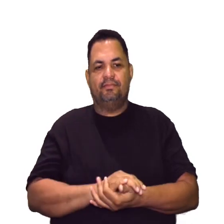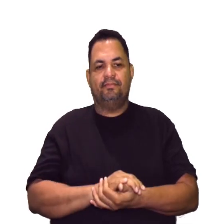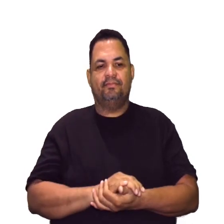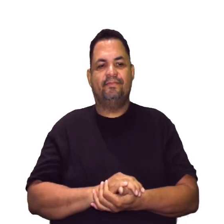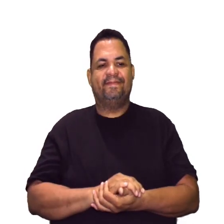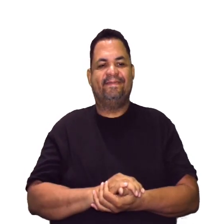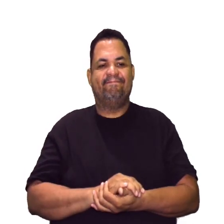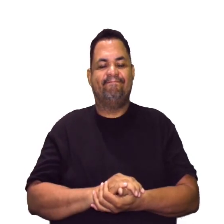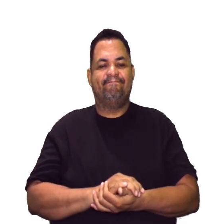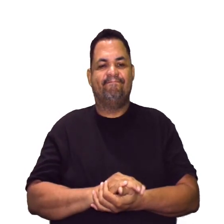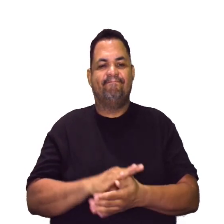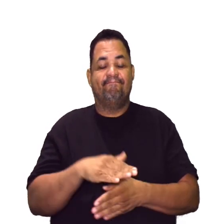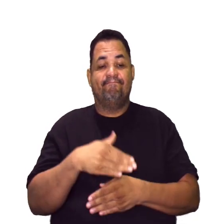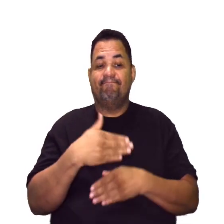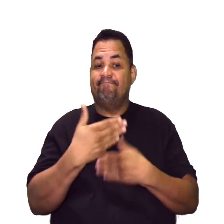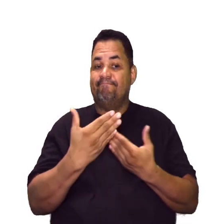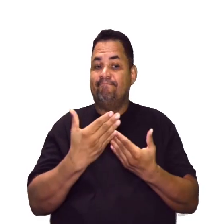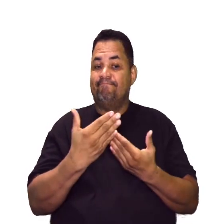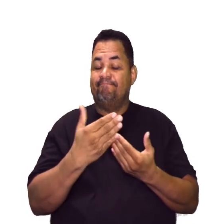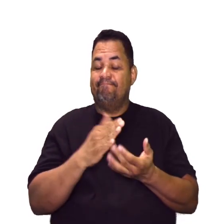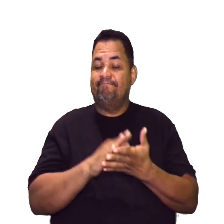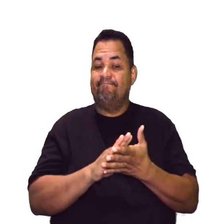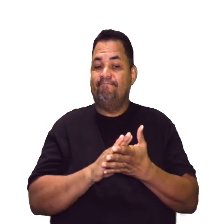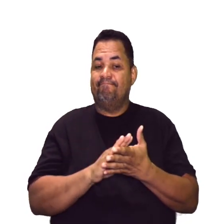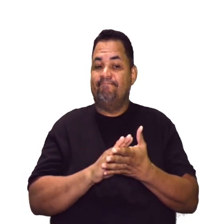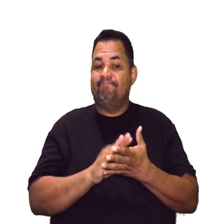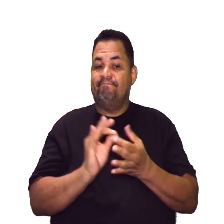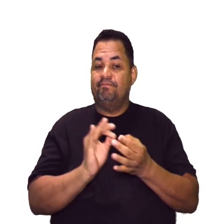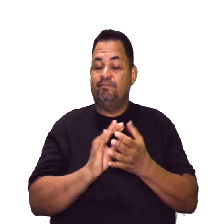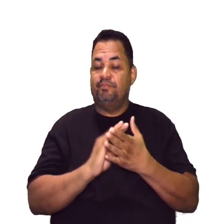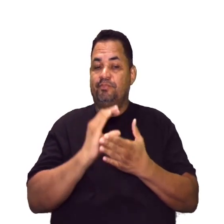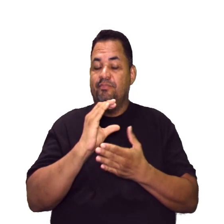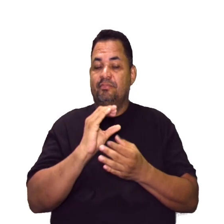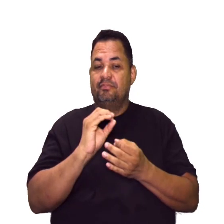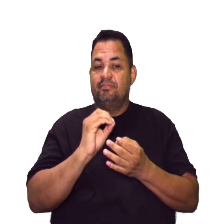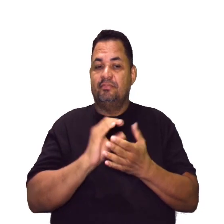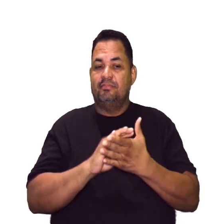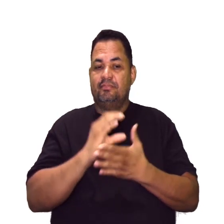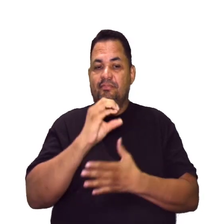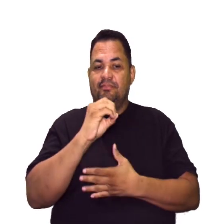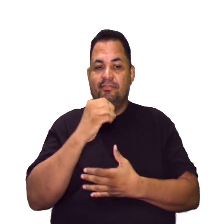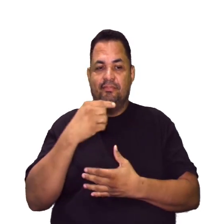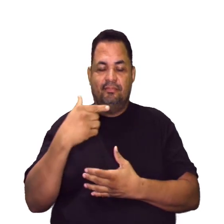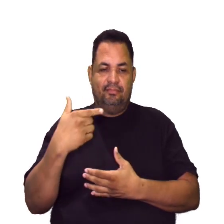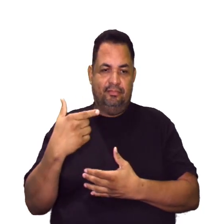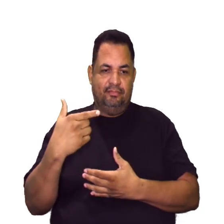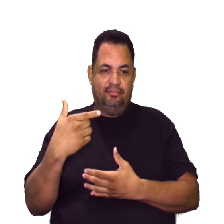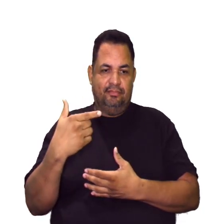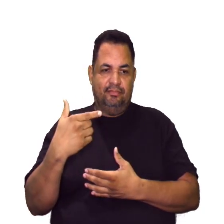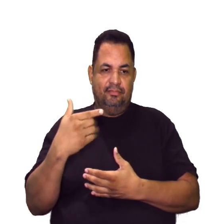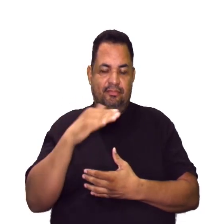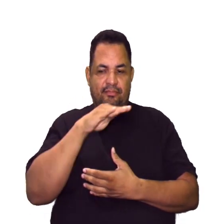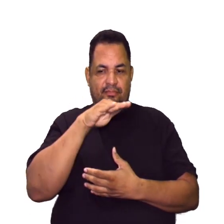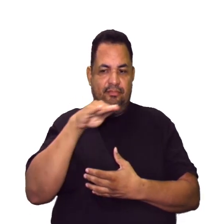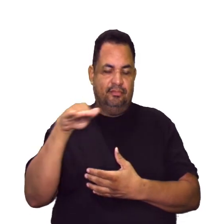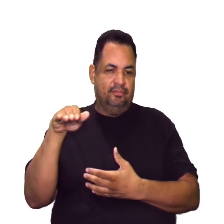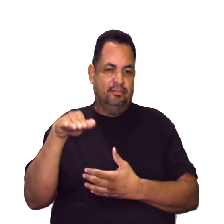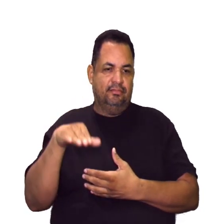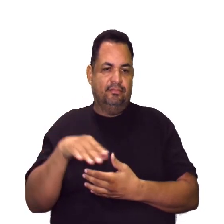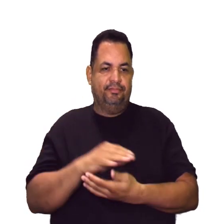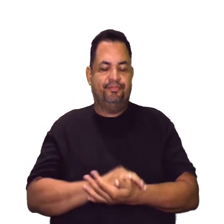Então, linear, quando você... Será que você vai fazer oxigênio de forma linear? Olha só,